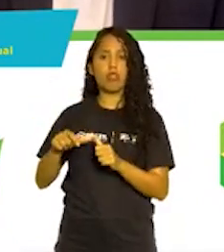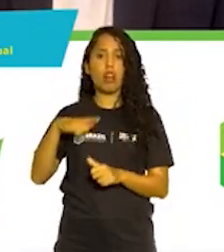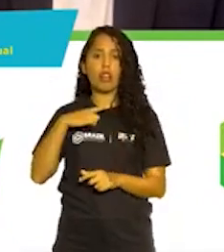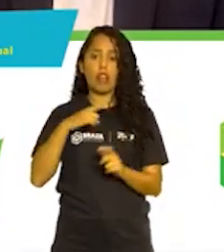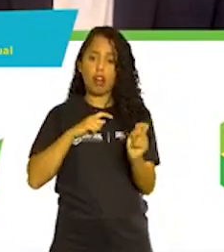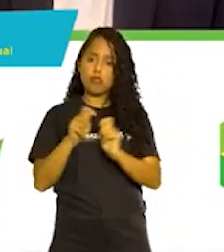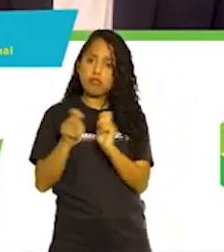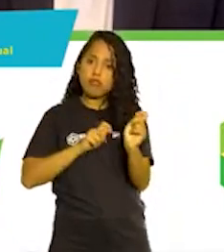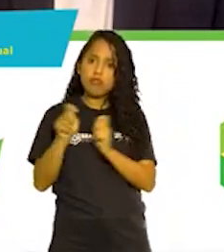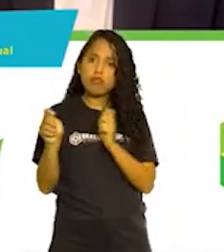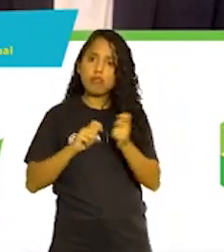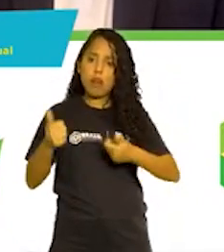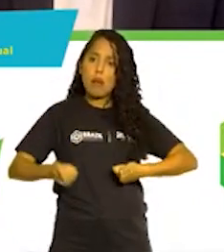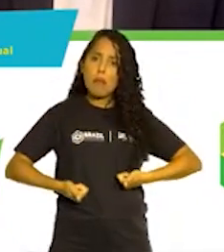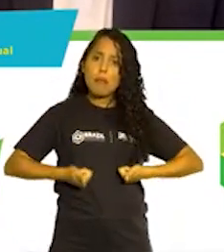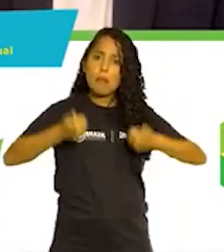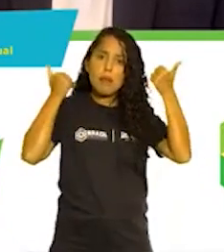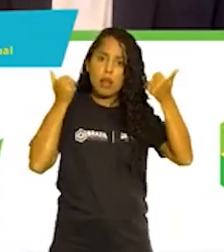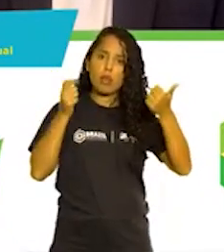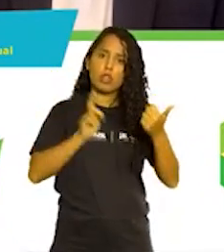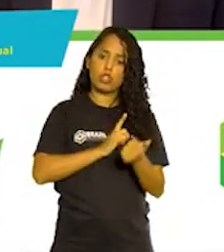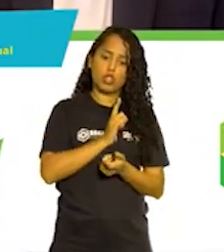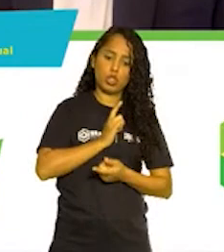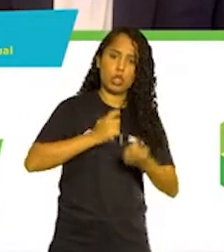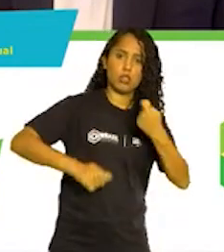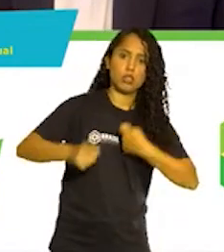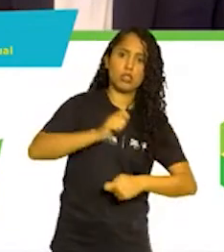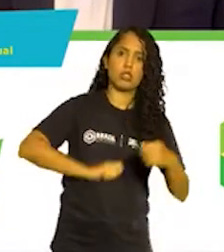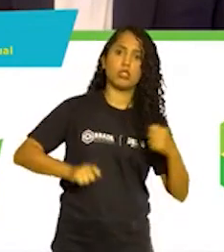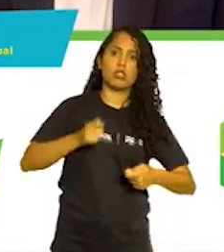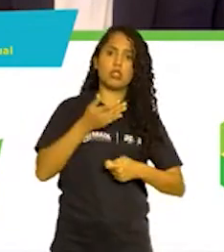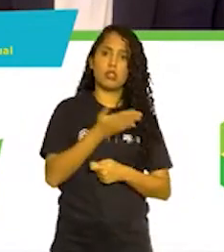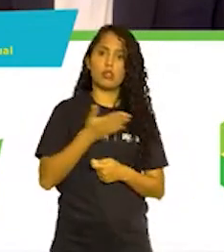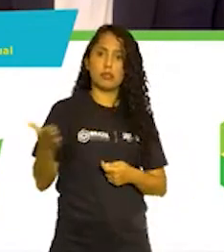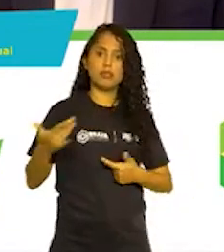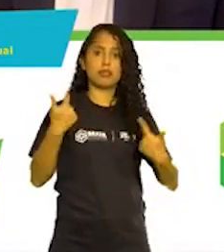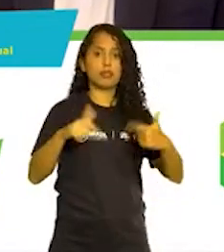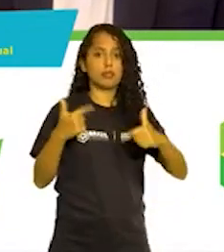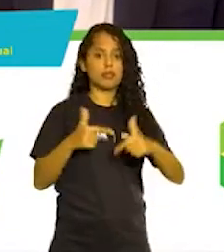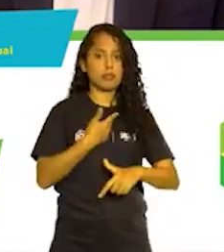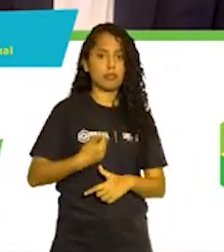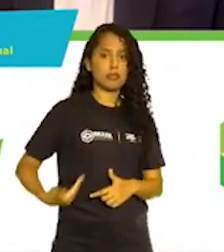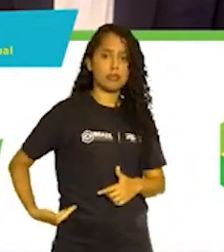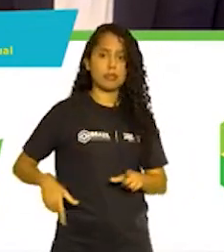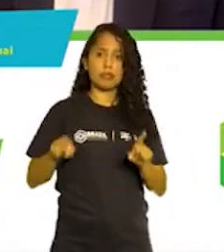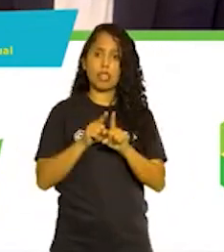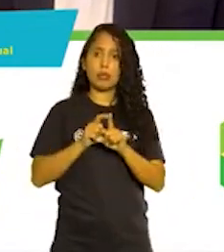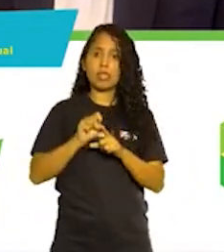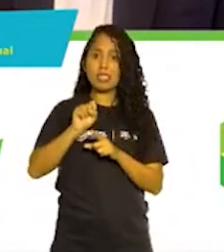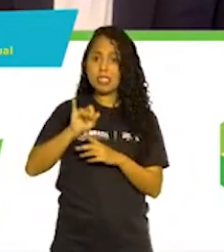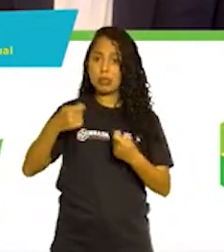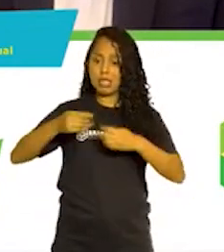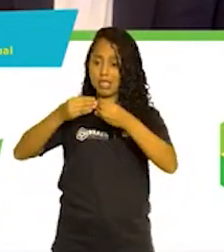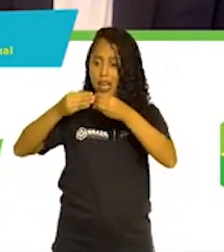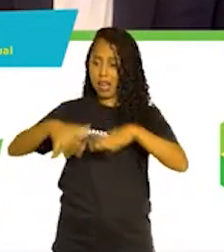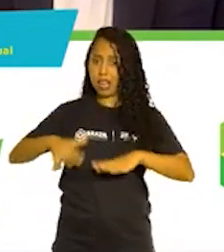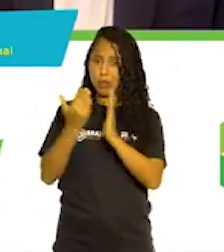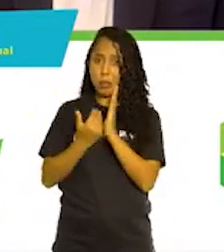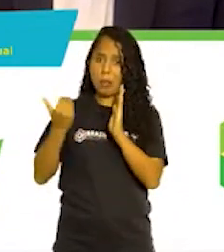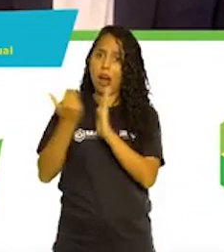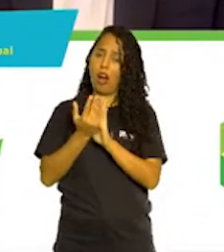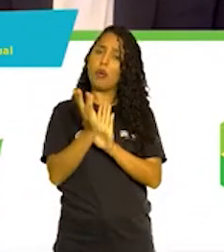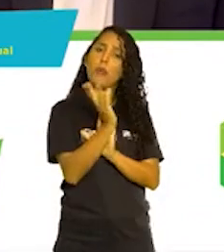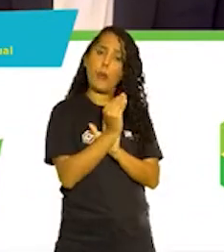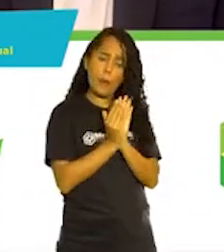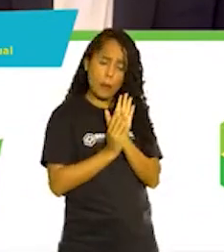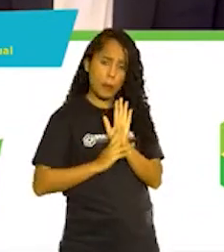melhoria da gestão dos serviços públicos, aumentar espaço para os gastos, se forem necessários, gastos sociais mesmo,